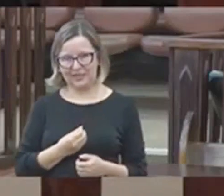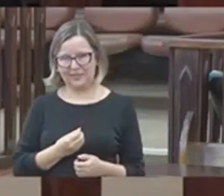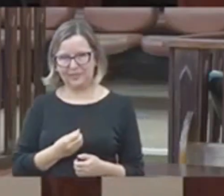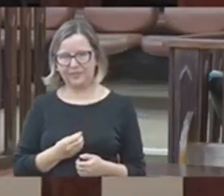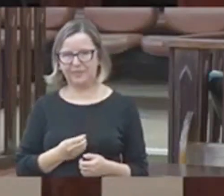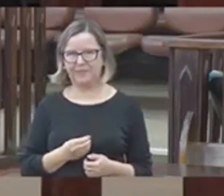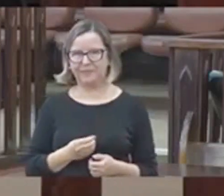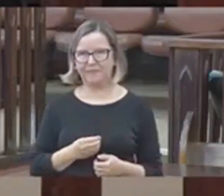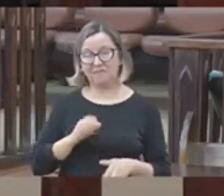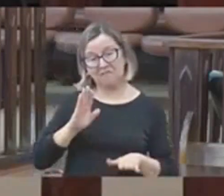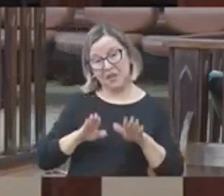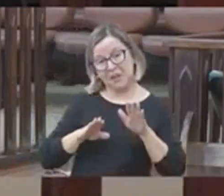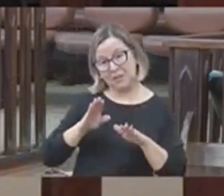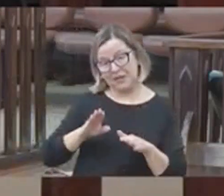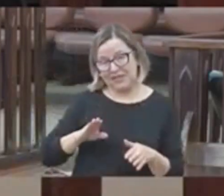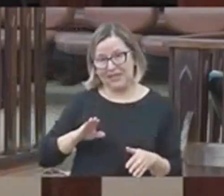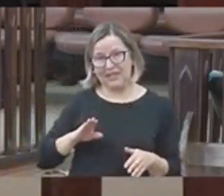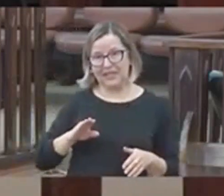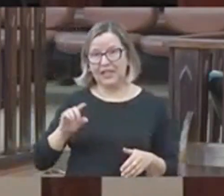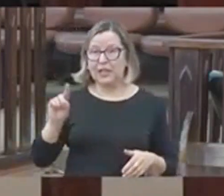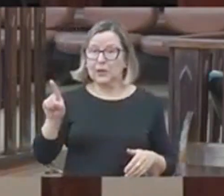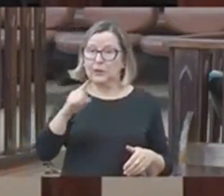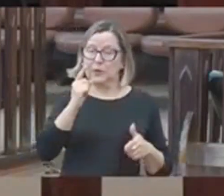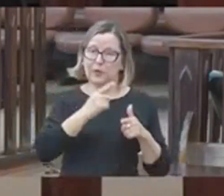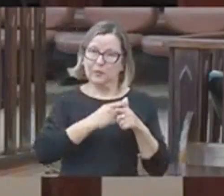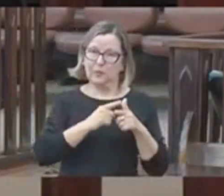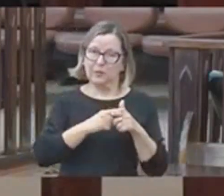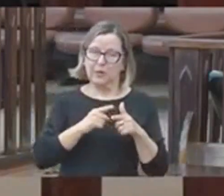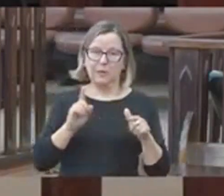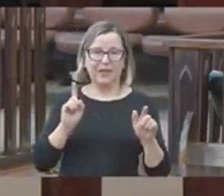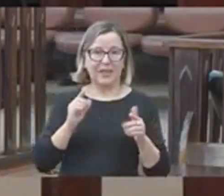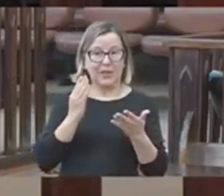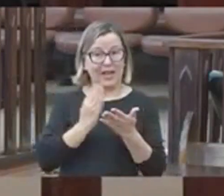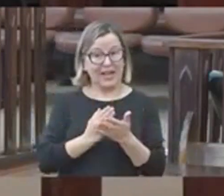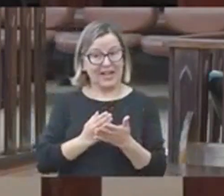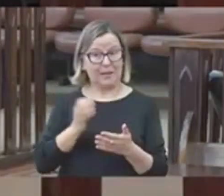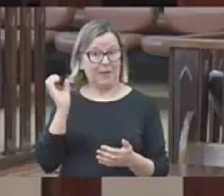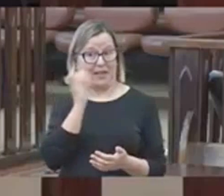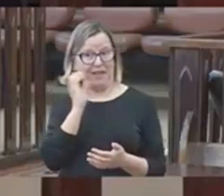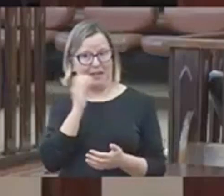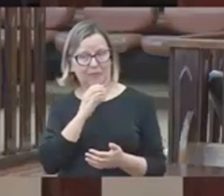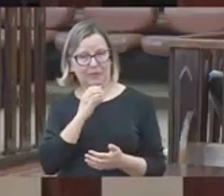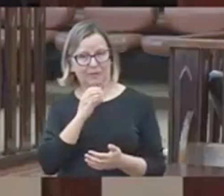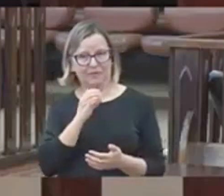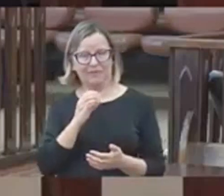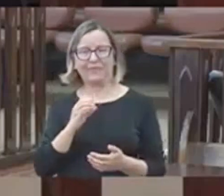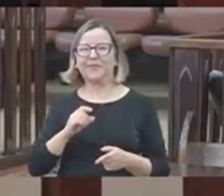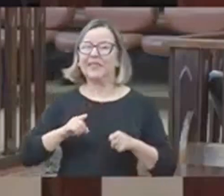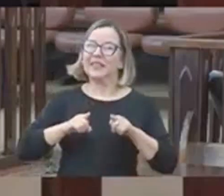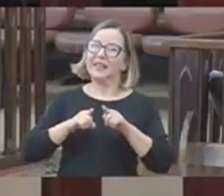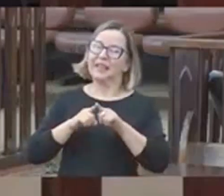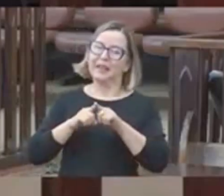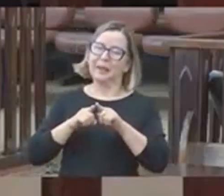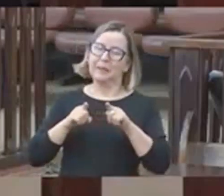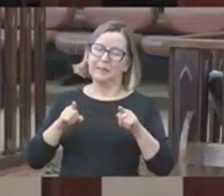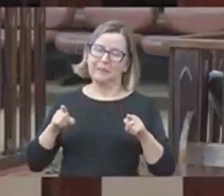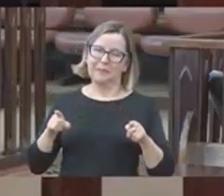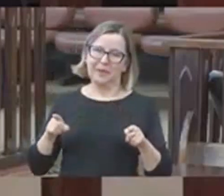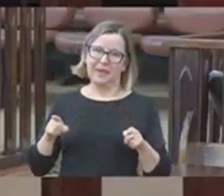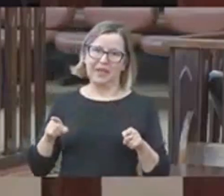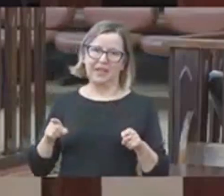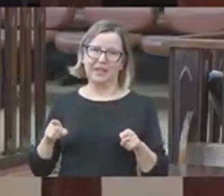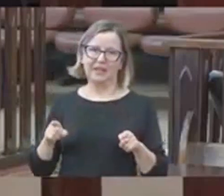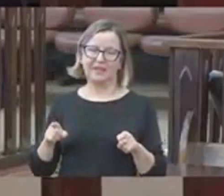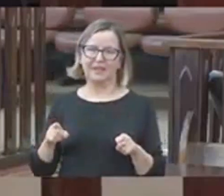da forma que você queira que seja resolvida. Mas eu garanto para você, não por